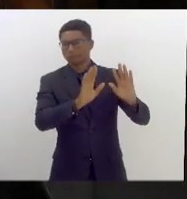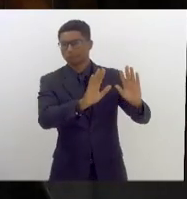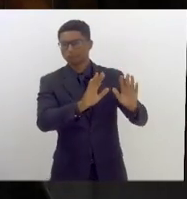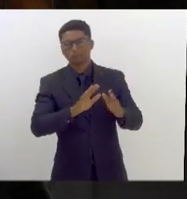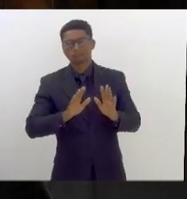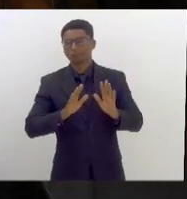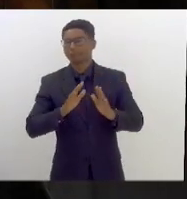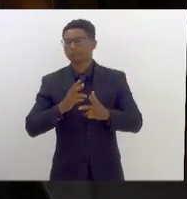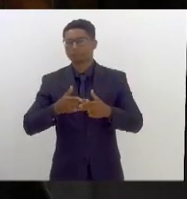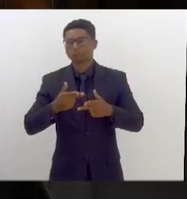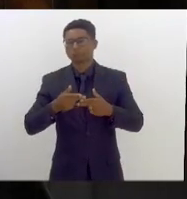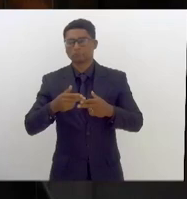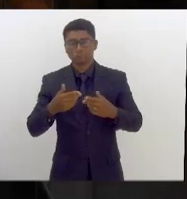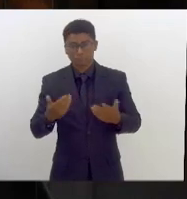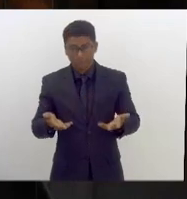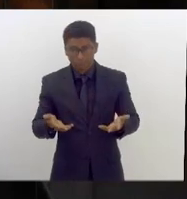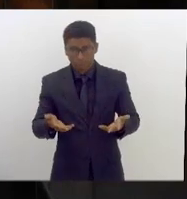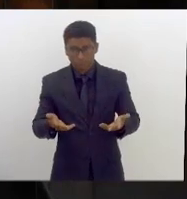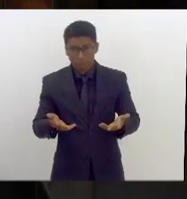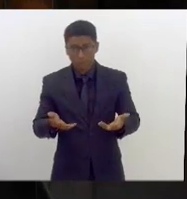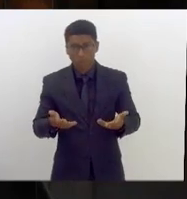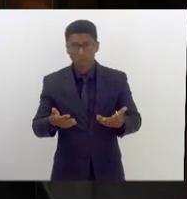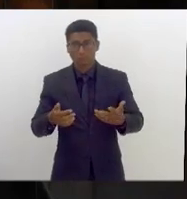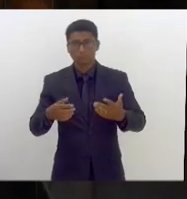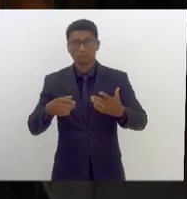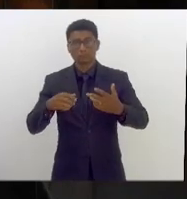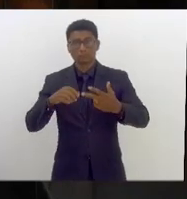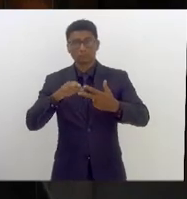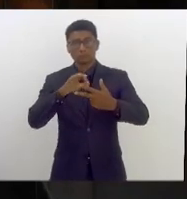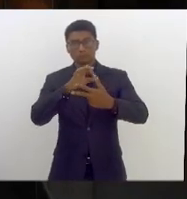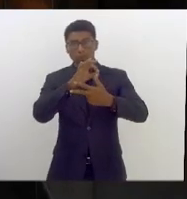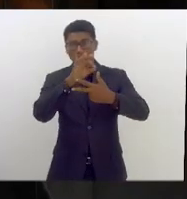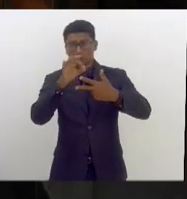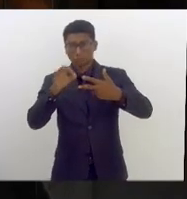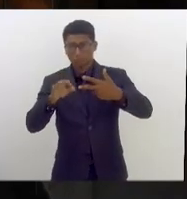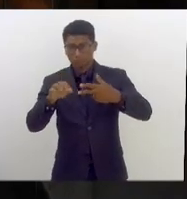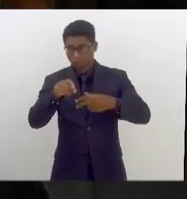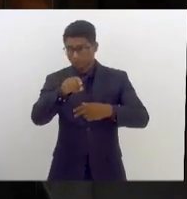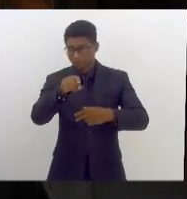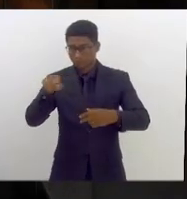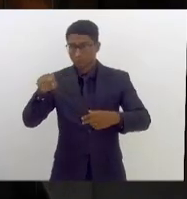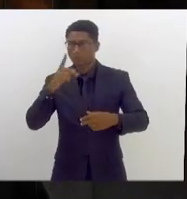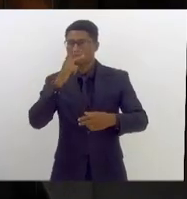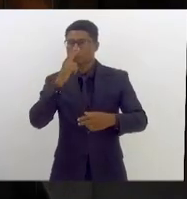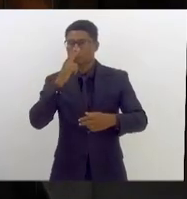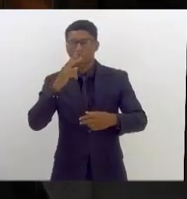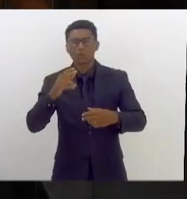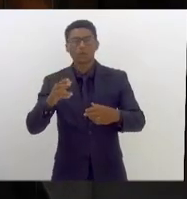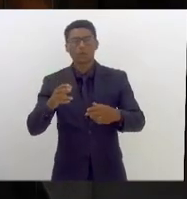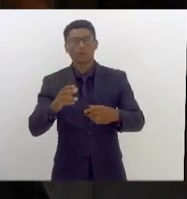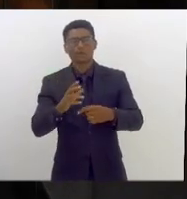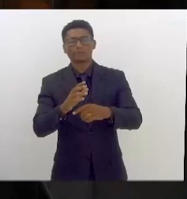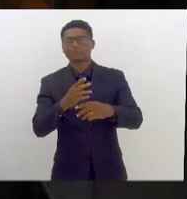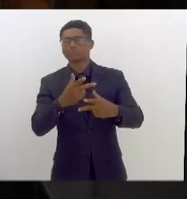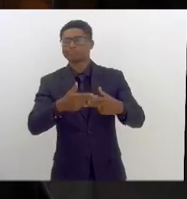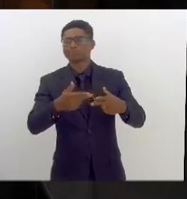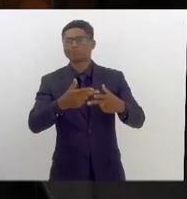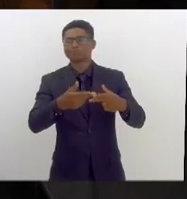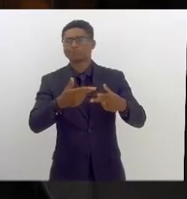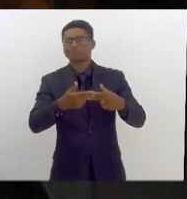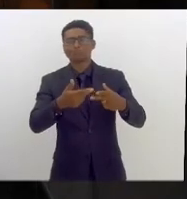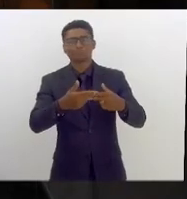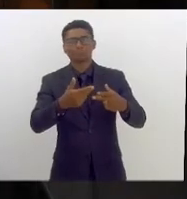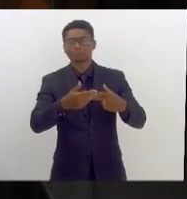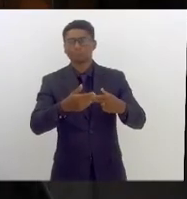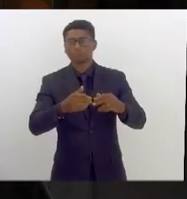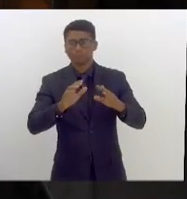Então, era para os poderes constituídos um fingimento geral, mas para a população